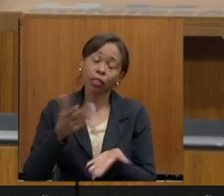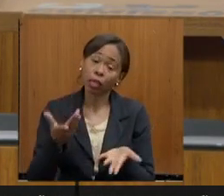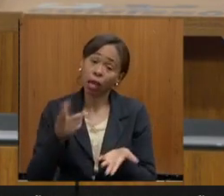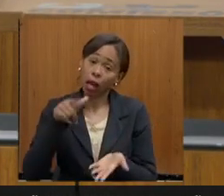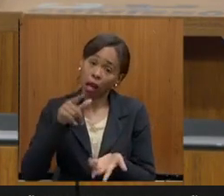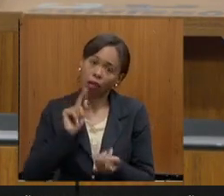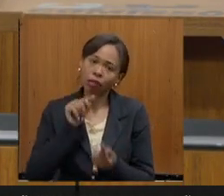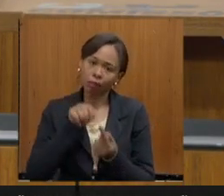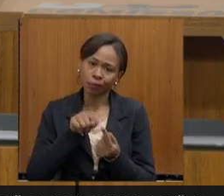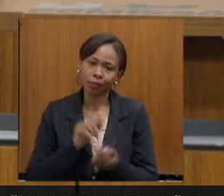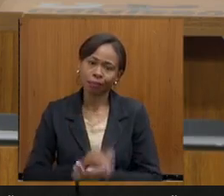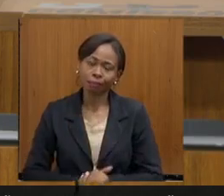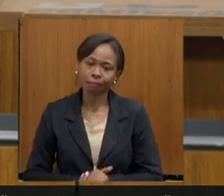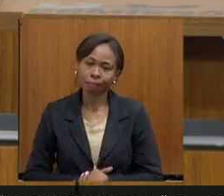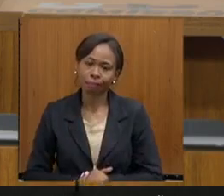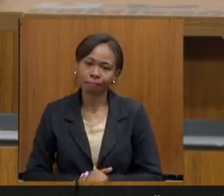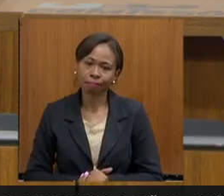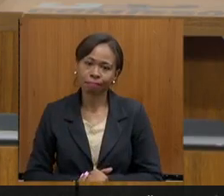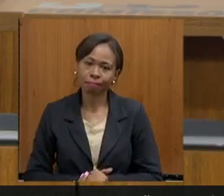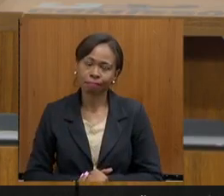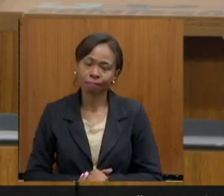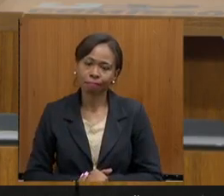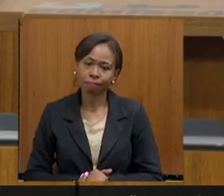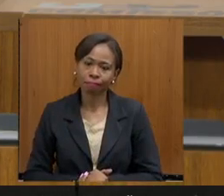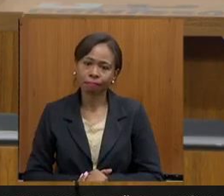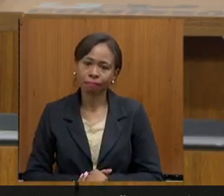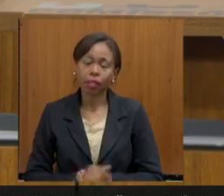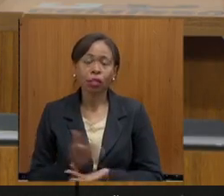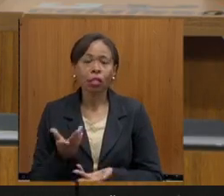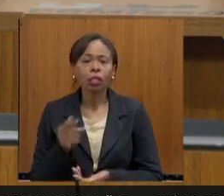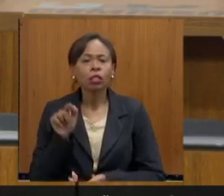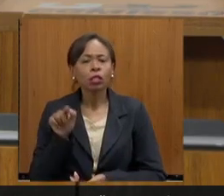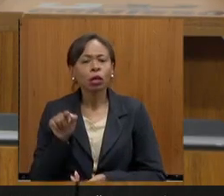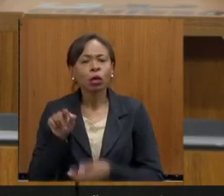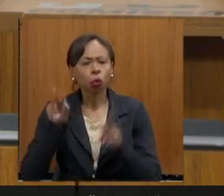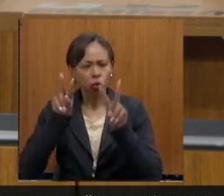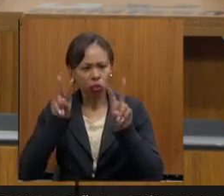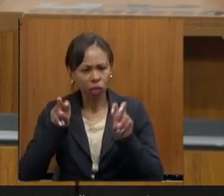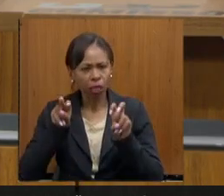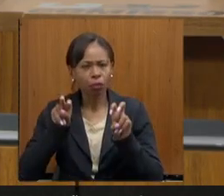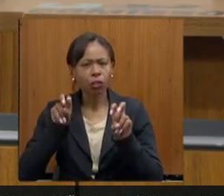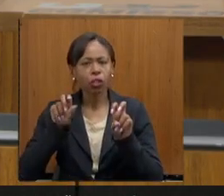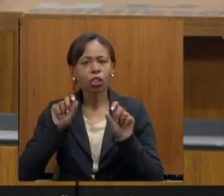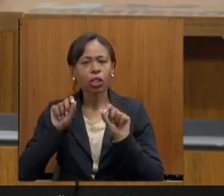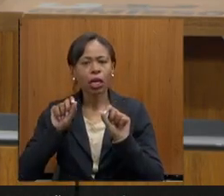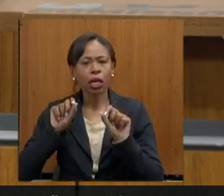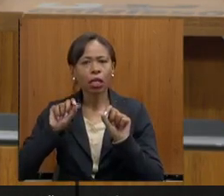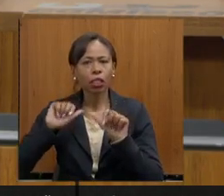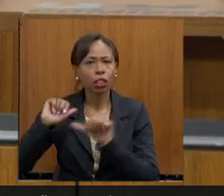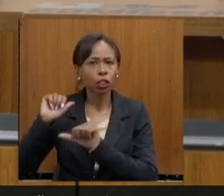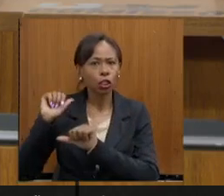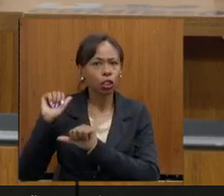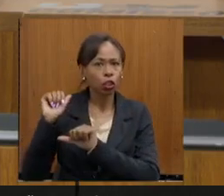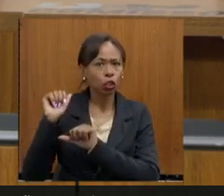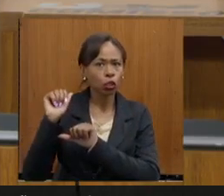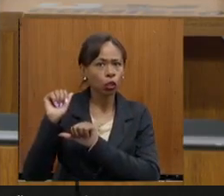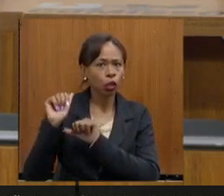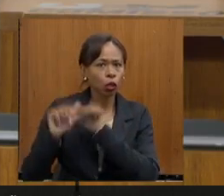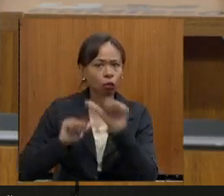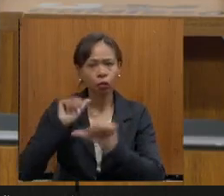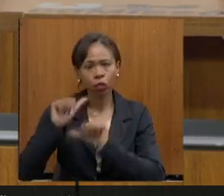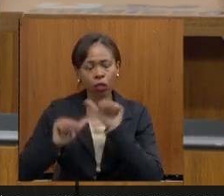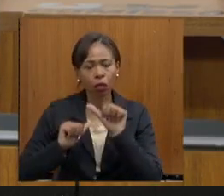propósito e concretamente sobre os temas aí de renovação das usinas